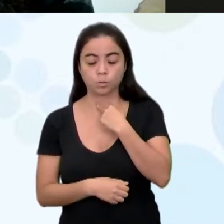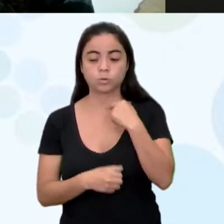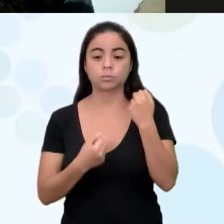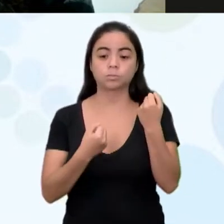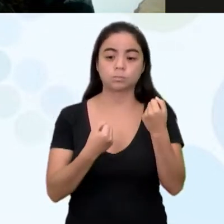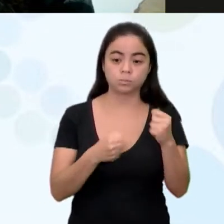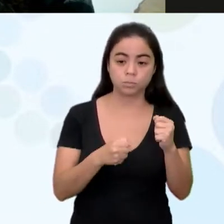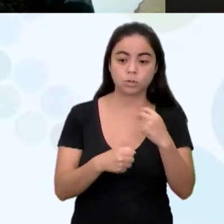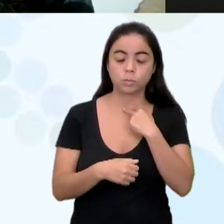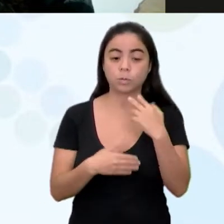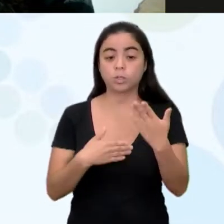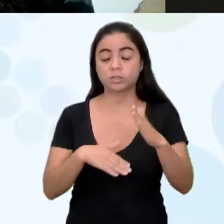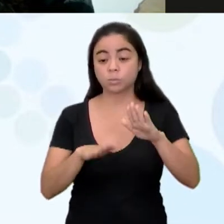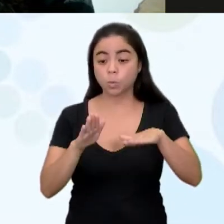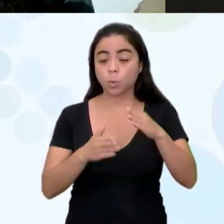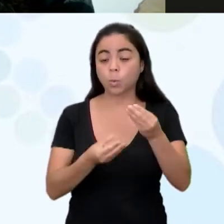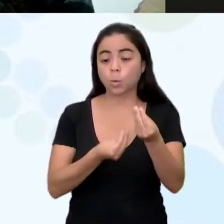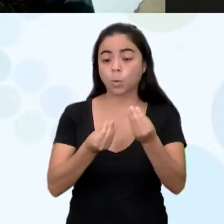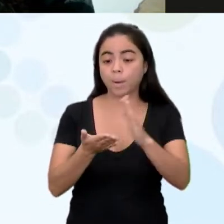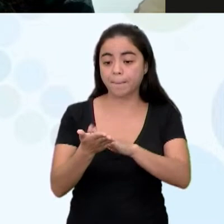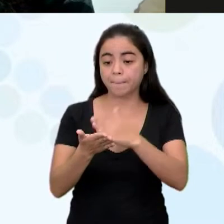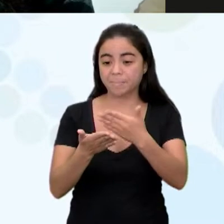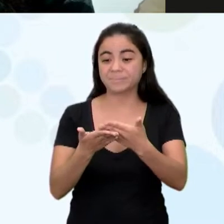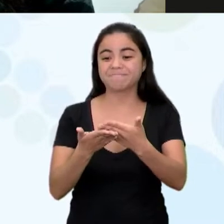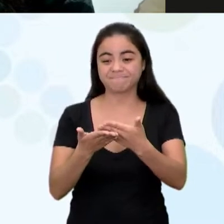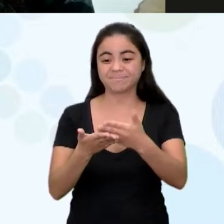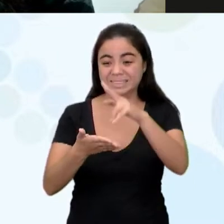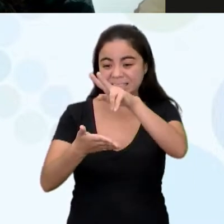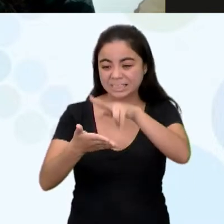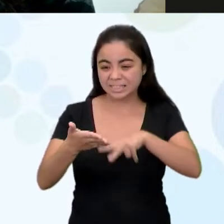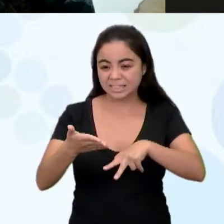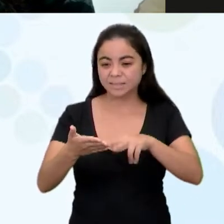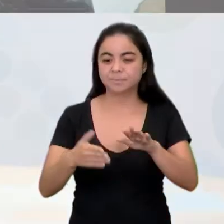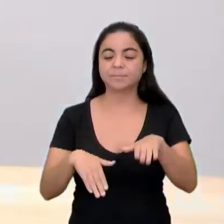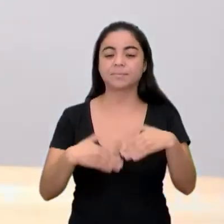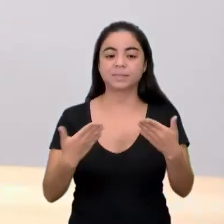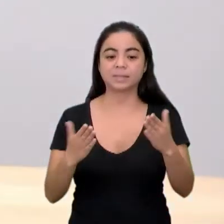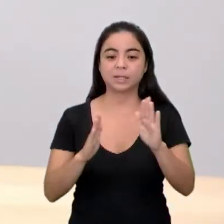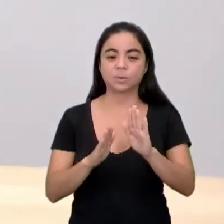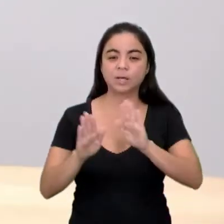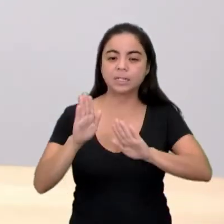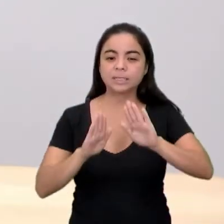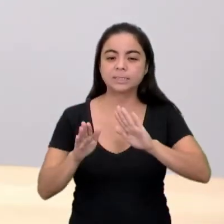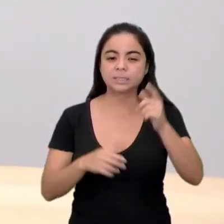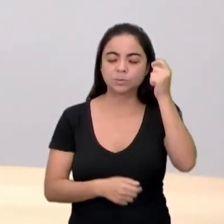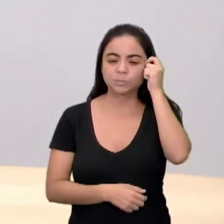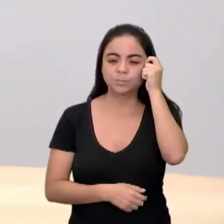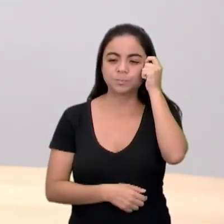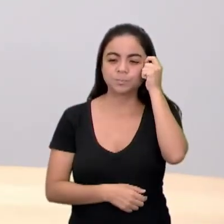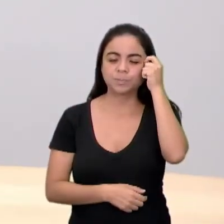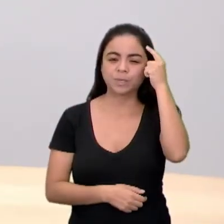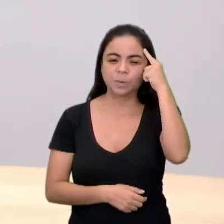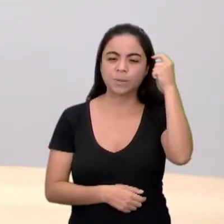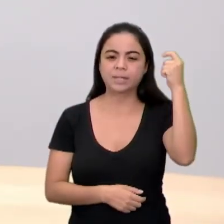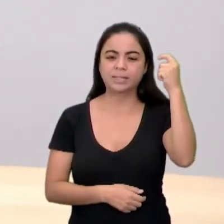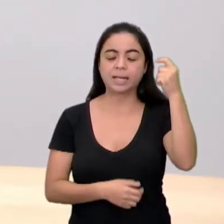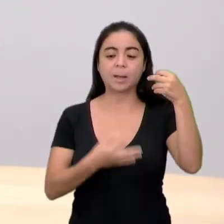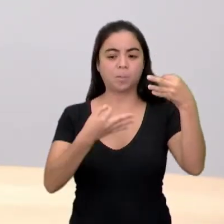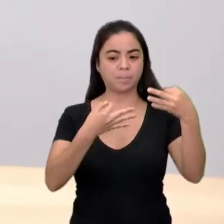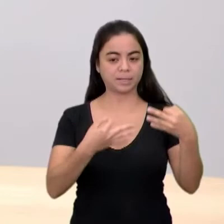permite, qual a interpretação que alguém faz. Então, era importante que tivesse, talvez, ideias mais exatas e